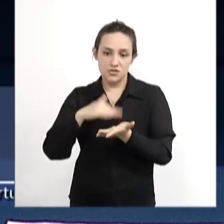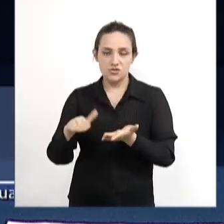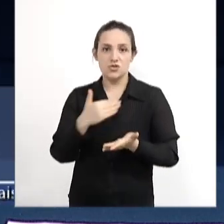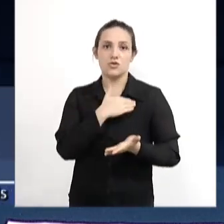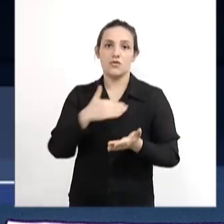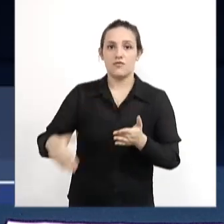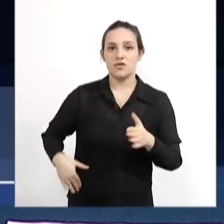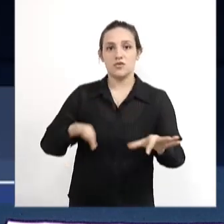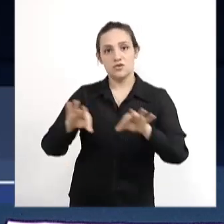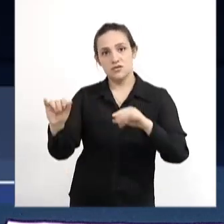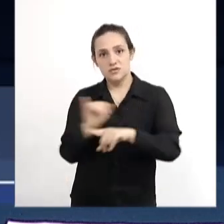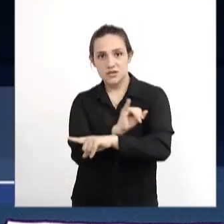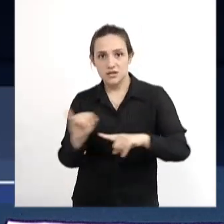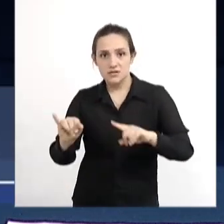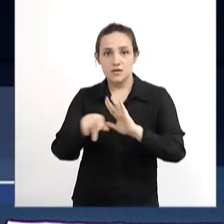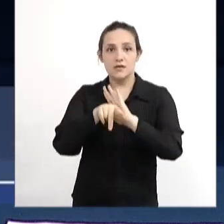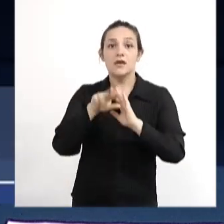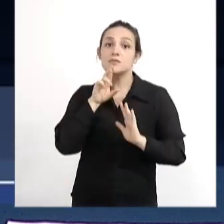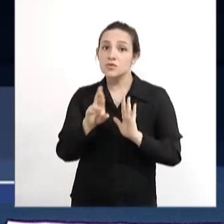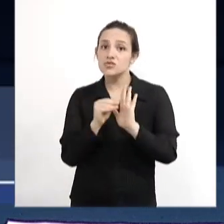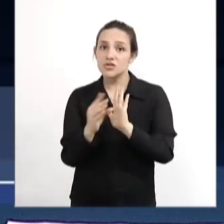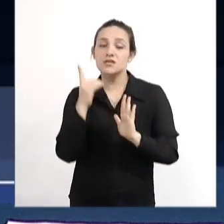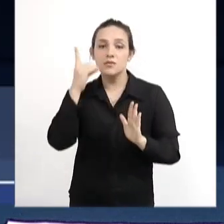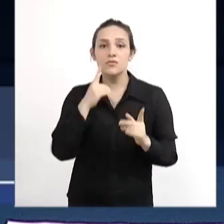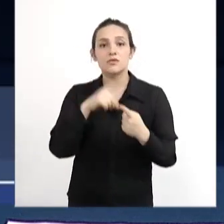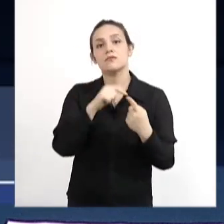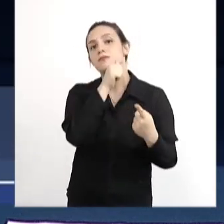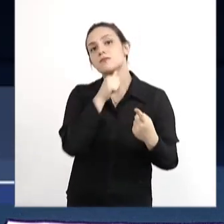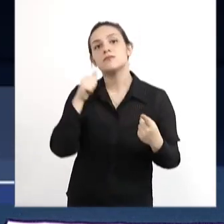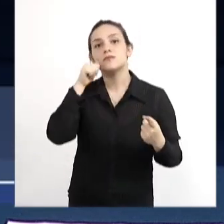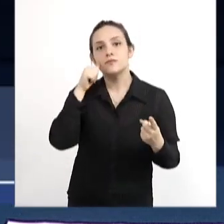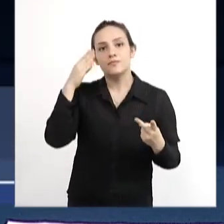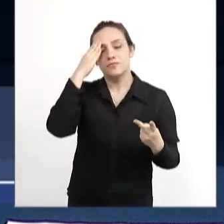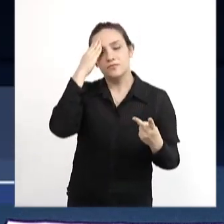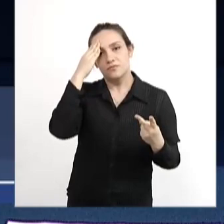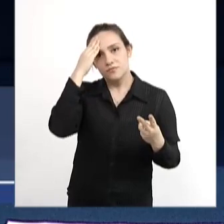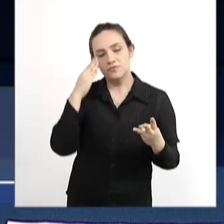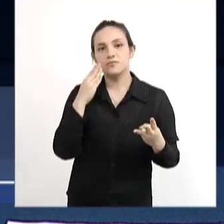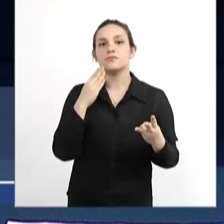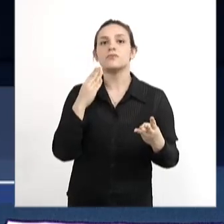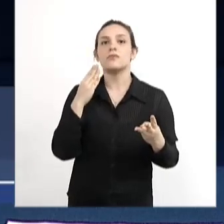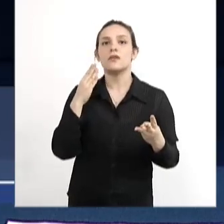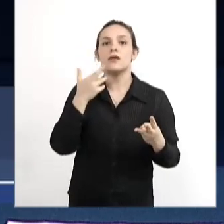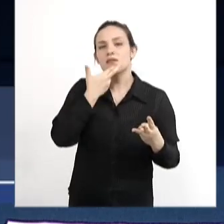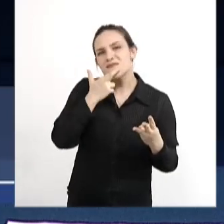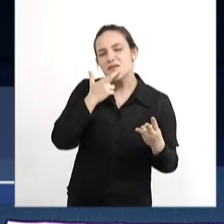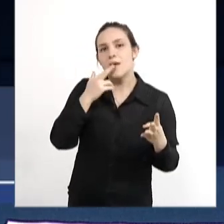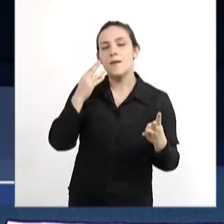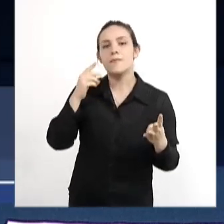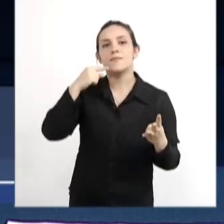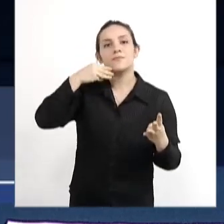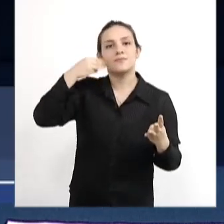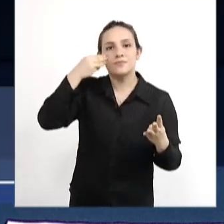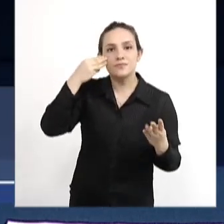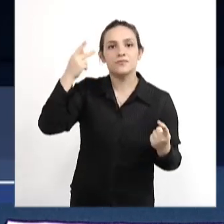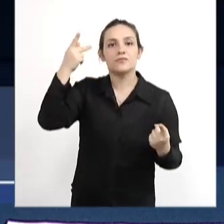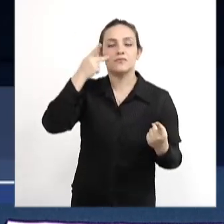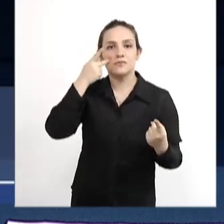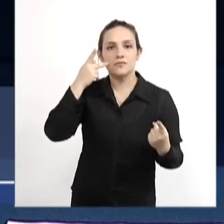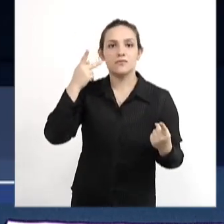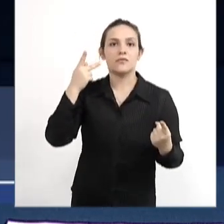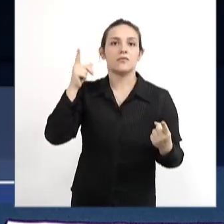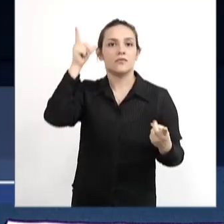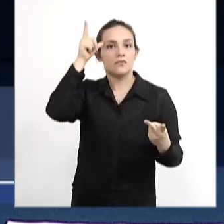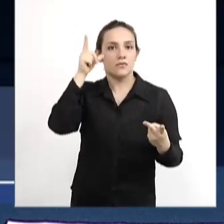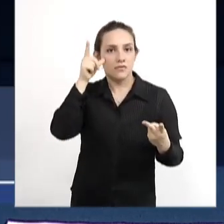respondendo à indicação do deputado Antônio Vaz, Barbosinha, Renato Cramos, Zé Teixeira, Marcelo Filho, Pedro Kemp, Lídio Lopes,